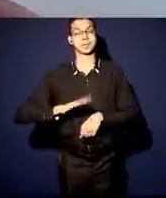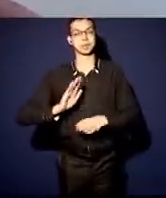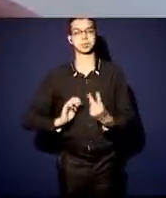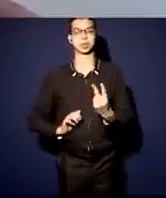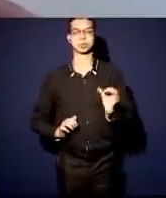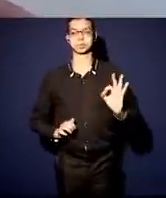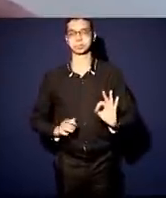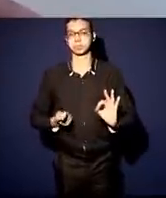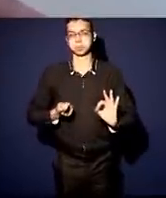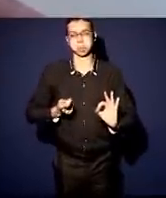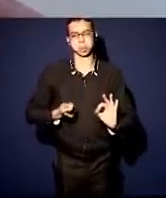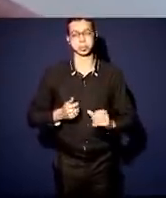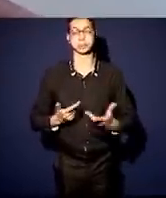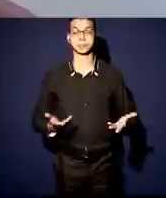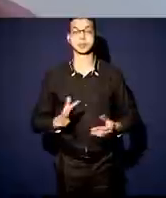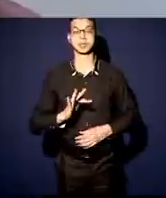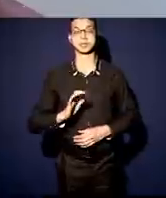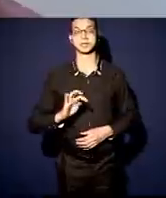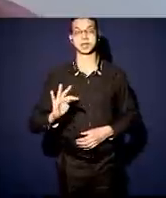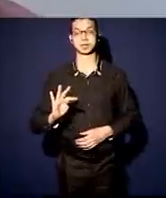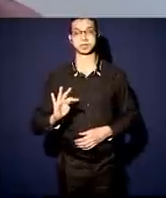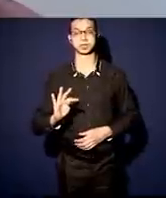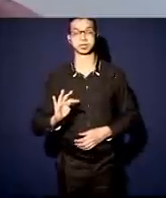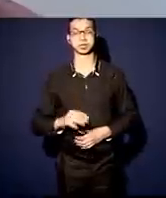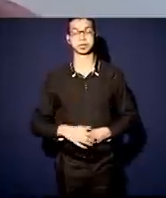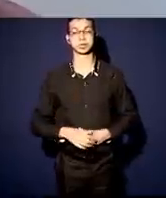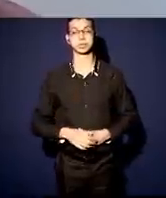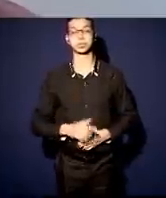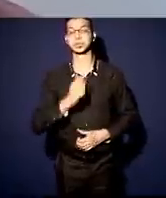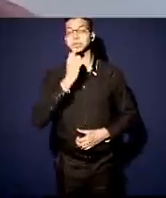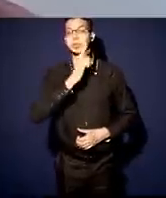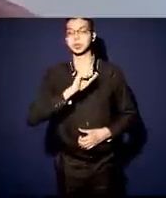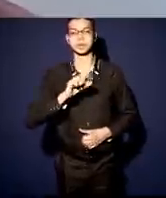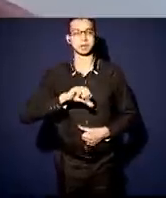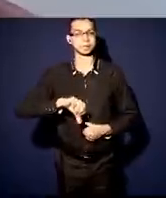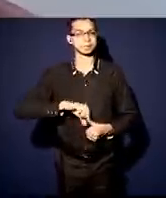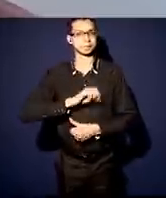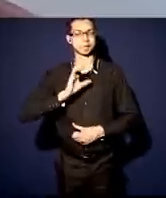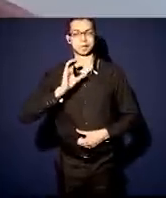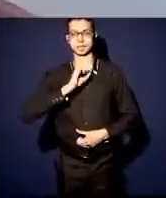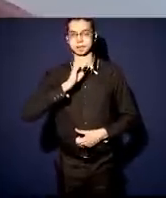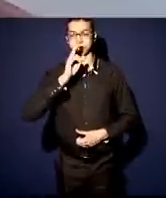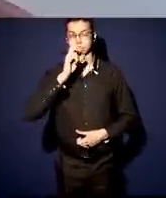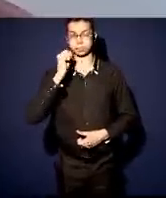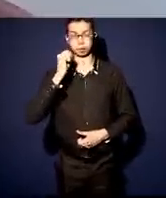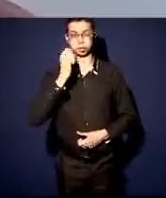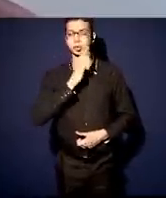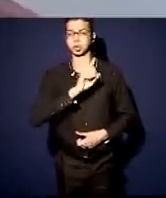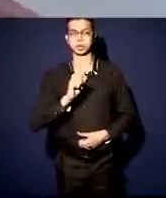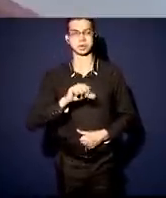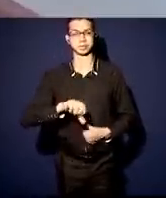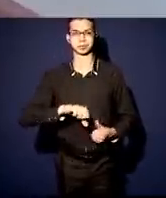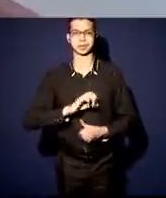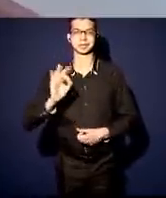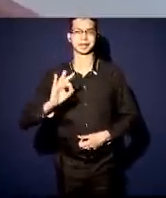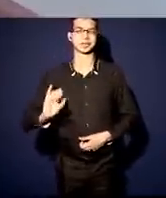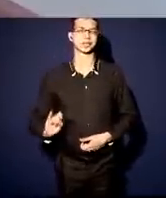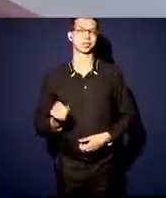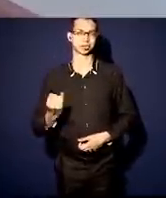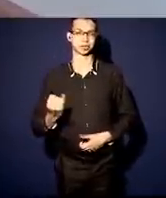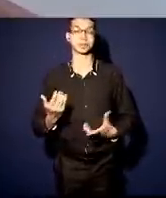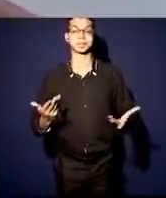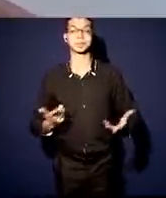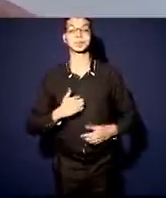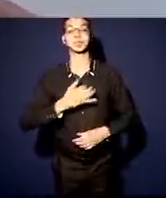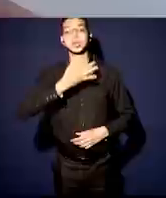que vai impedir que o Fed faça cortes agressivos na taxa de juros como está precificado. Então, a minha